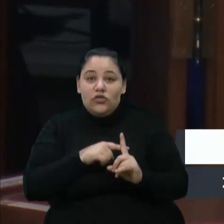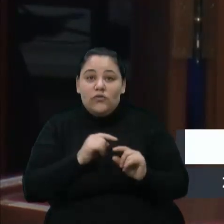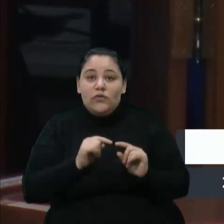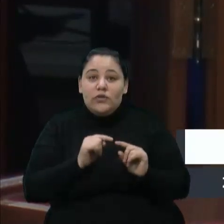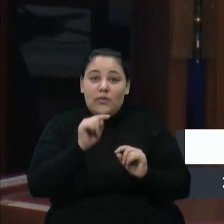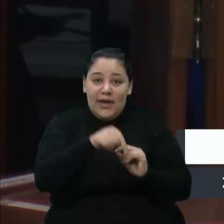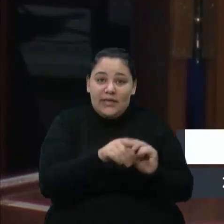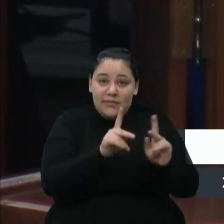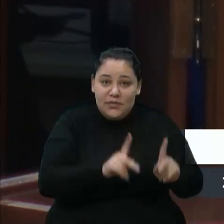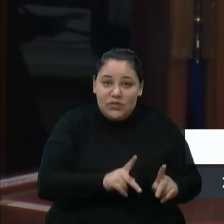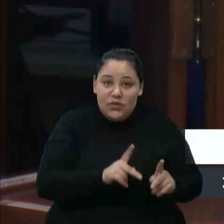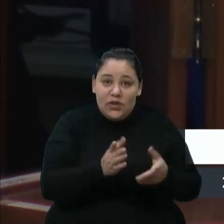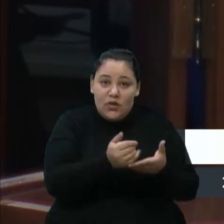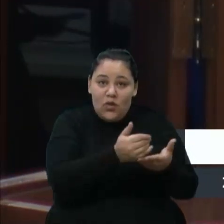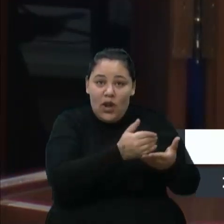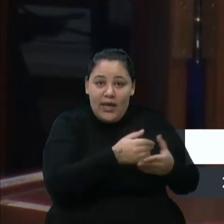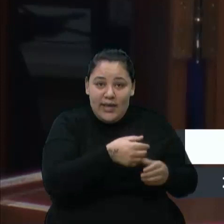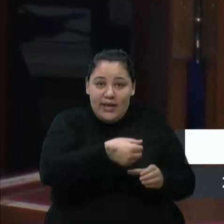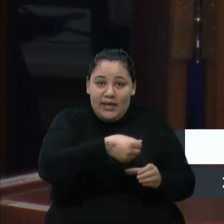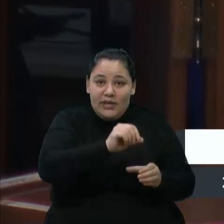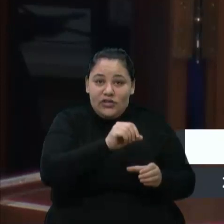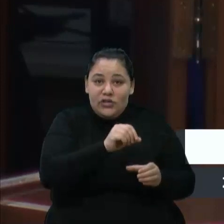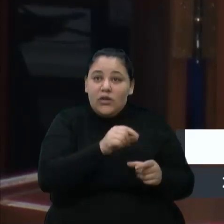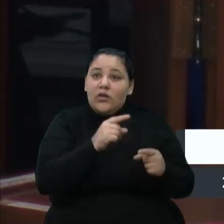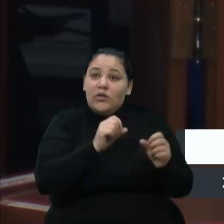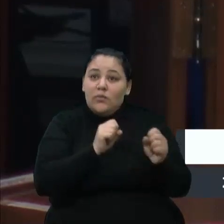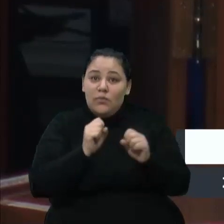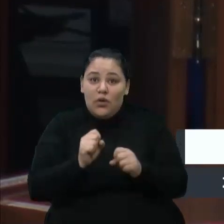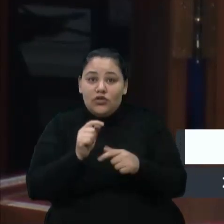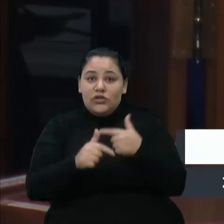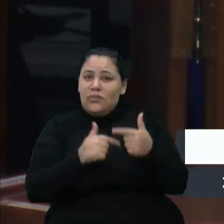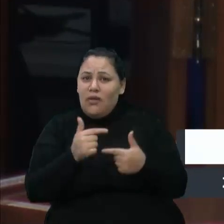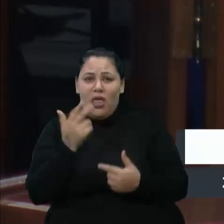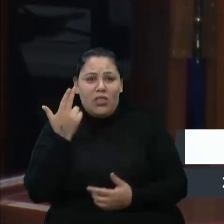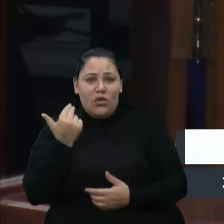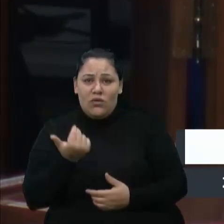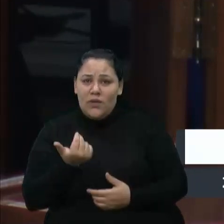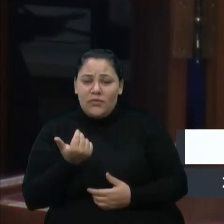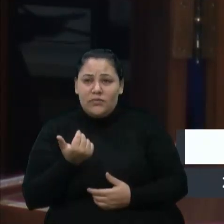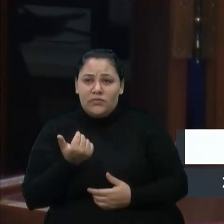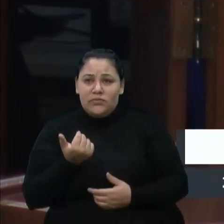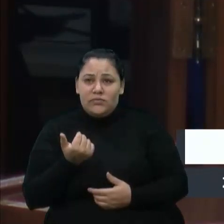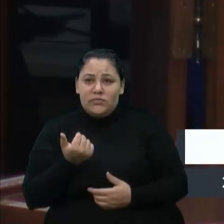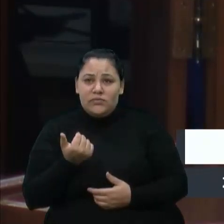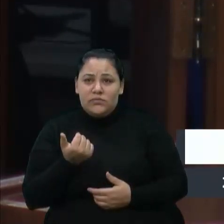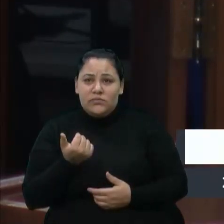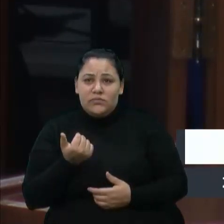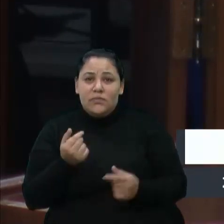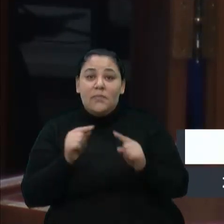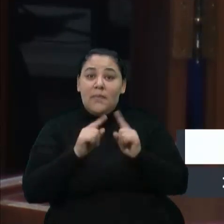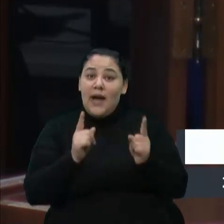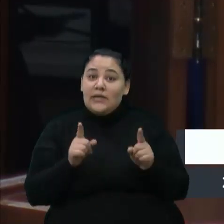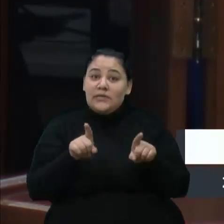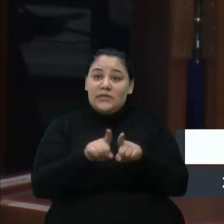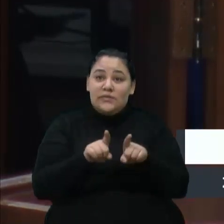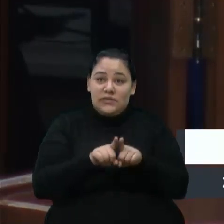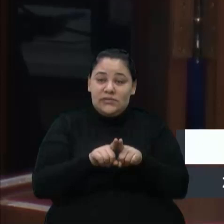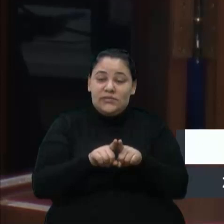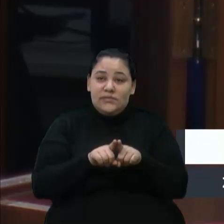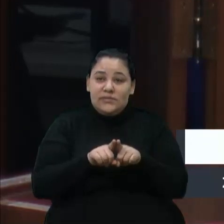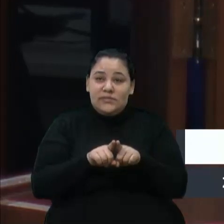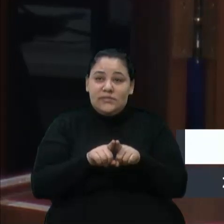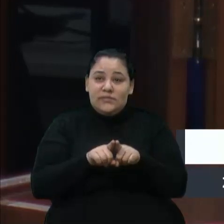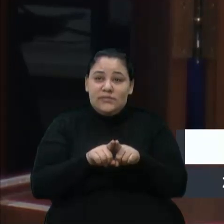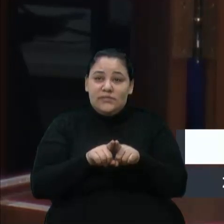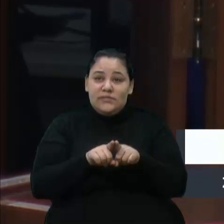ele pode trabalhar normalmente, desde que ele também seja, né, identificado dentro do comércio, né, do